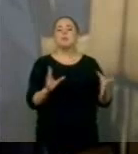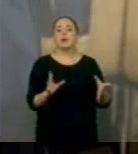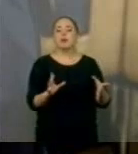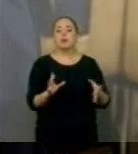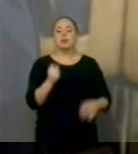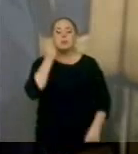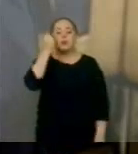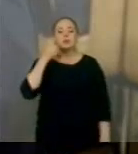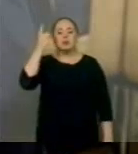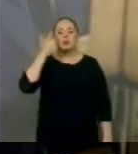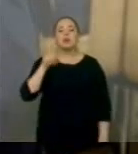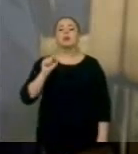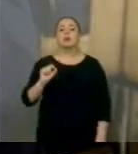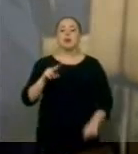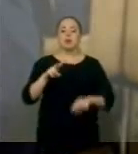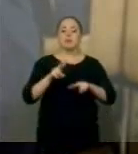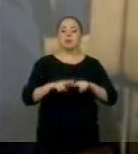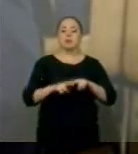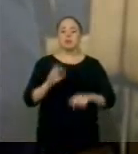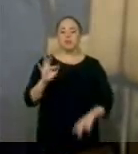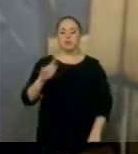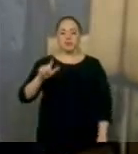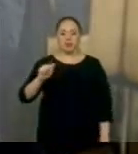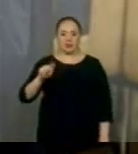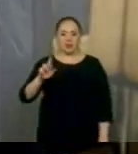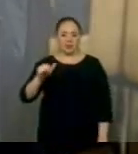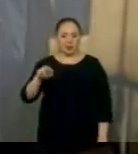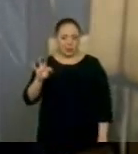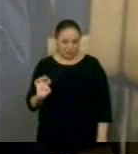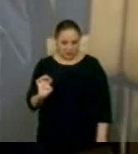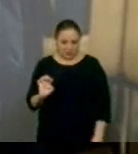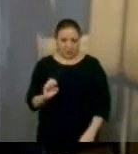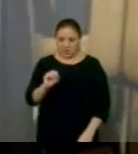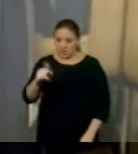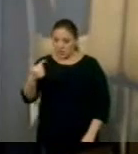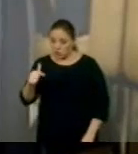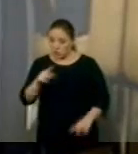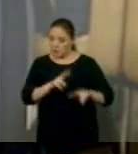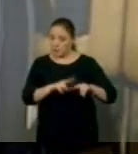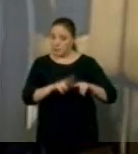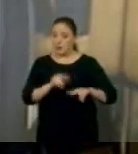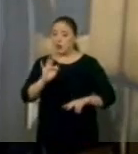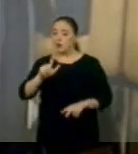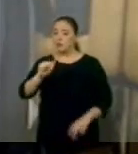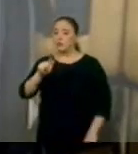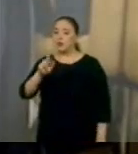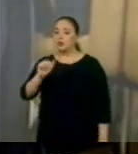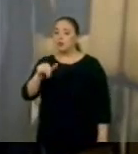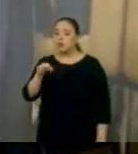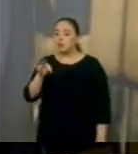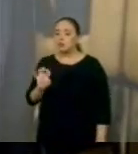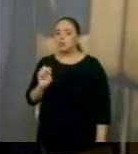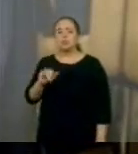parlamentar, que é a prisão em flagrante. Não existindo prisão em flagrante e